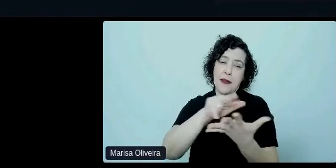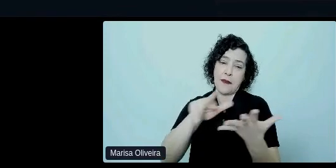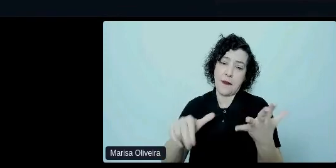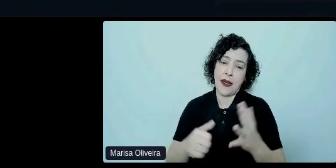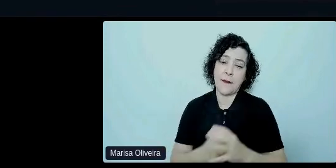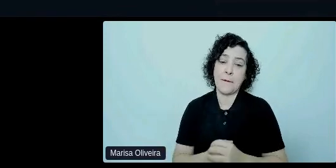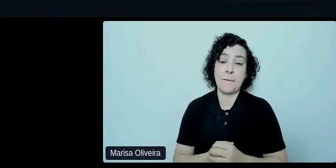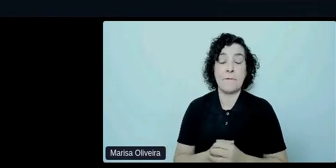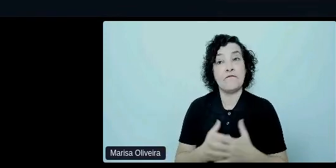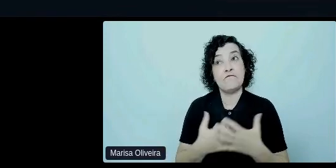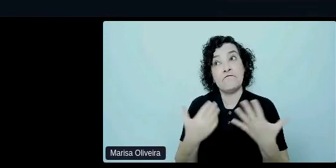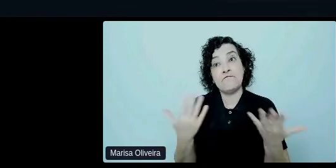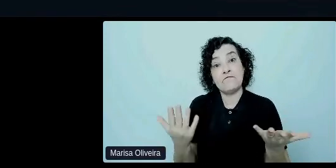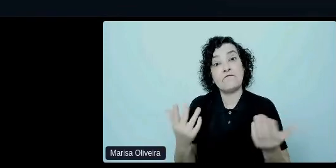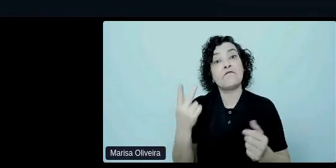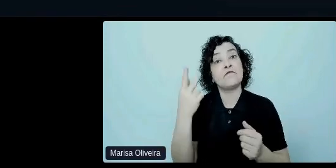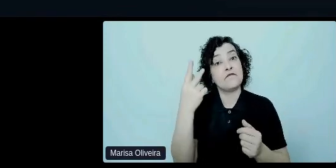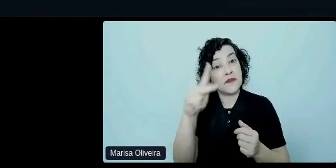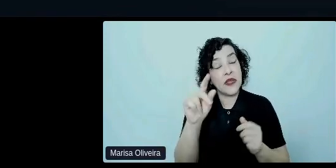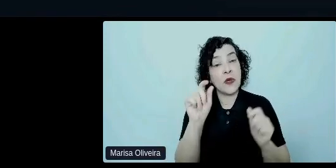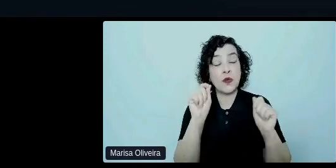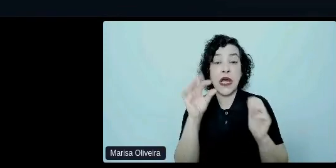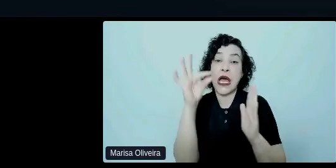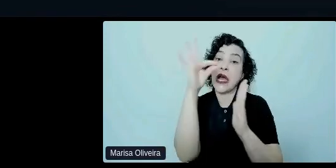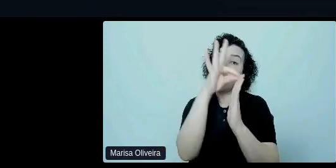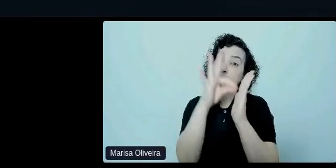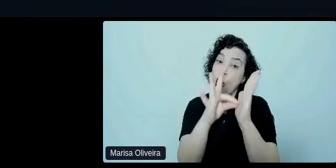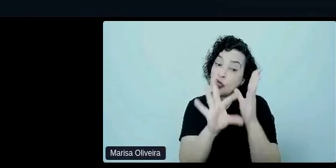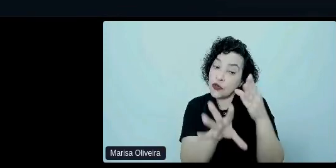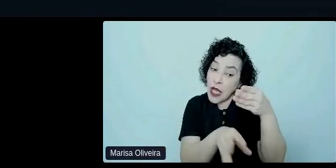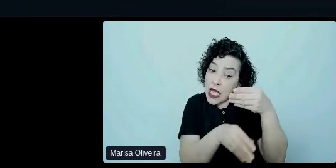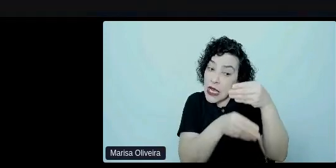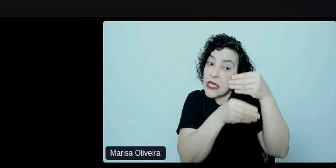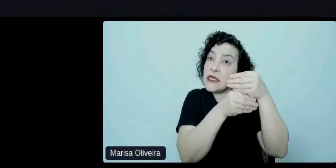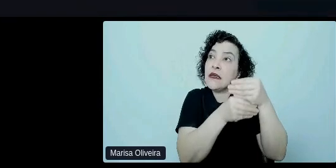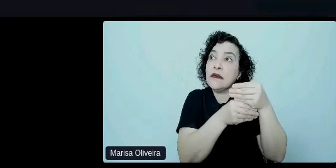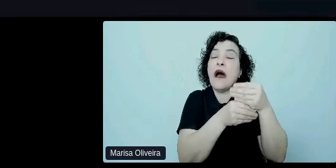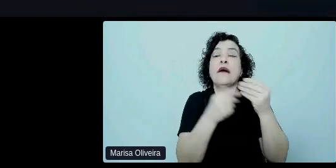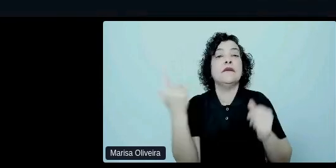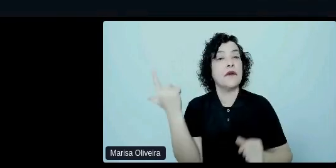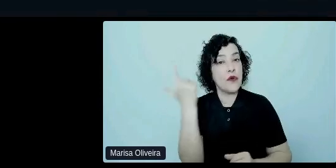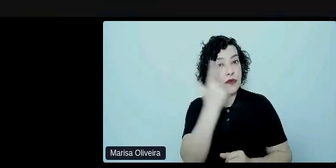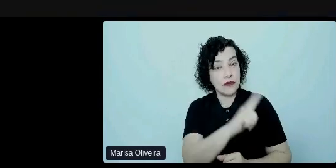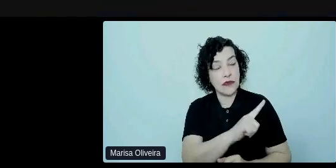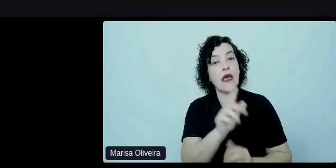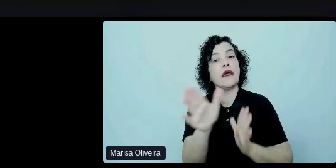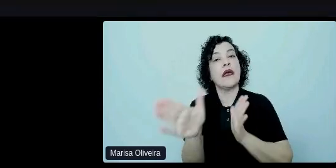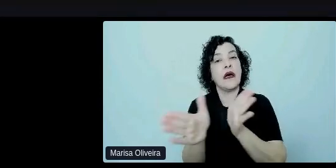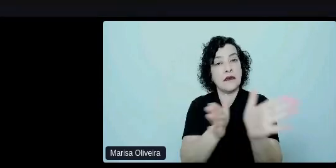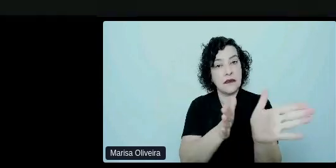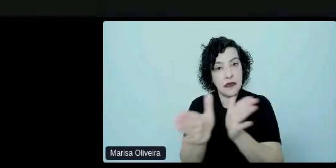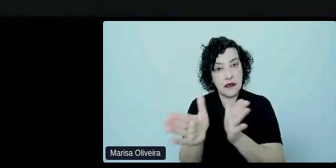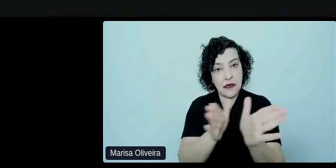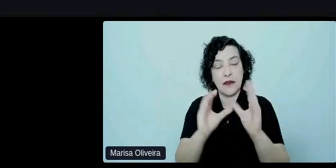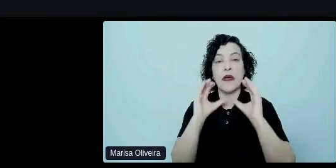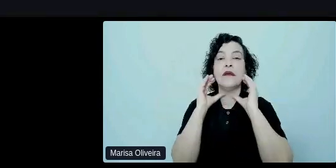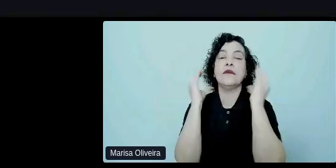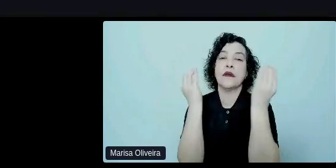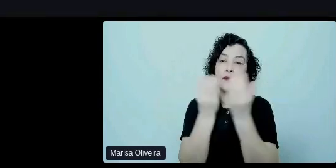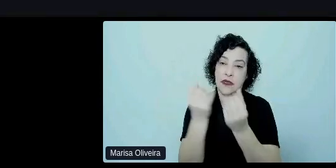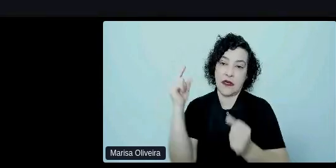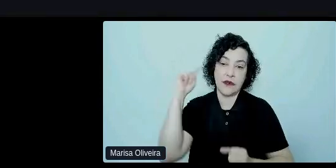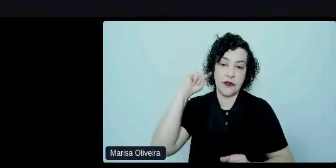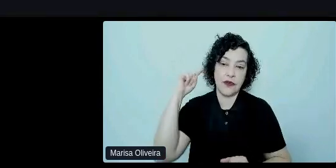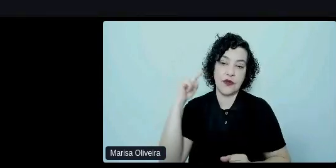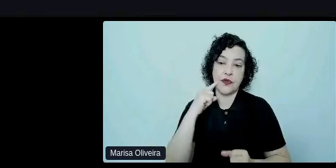Existem coisas para você adicionar no seu código que consegue resolver isso de certa forma rápido.